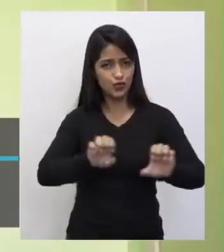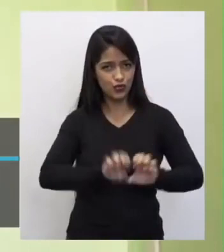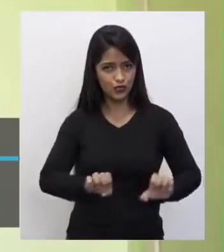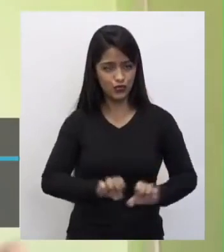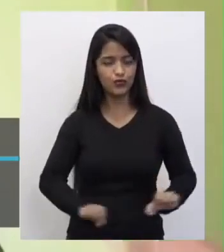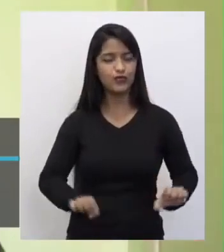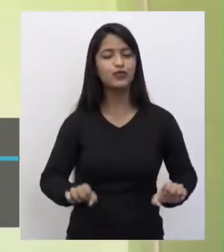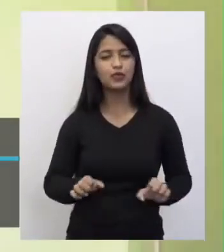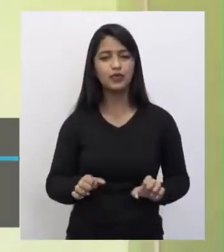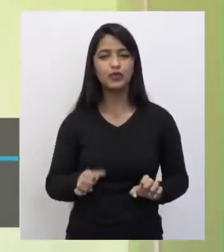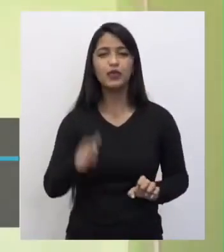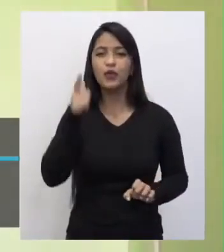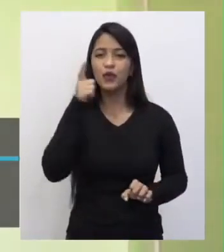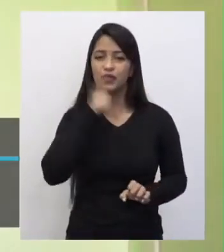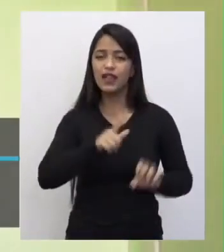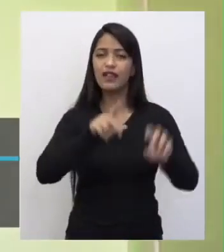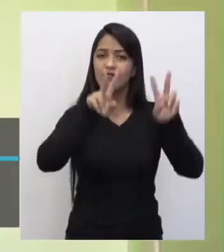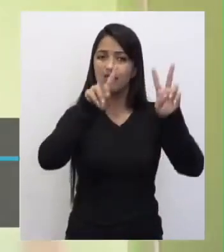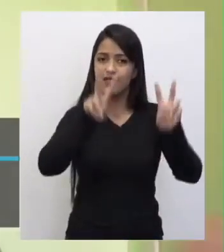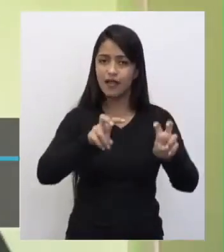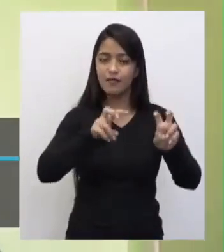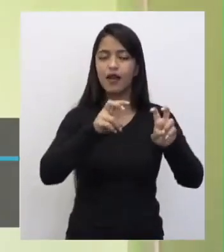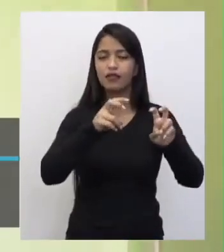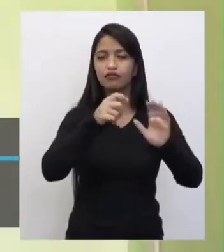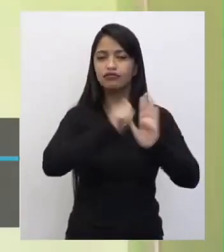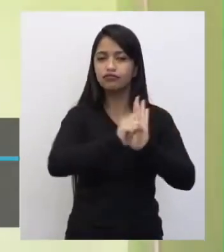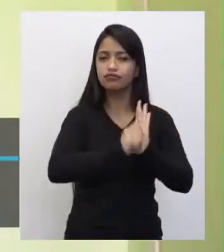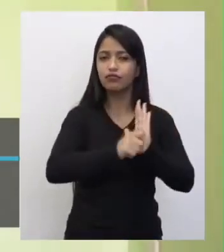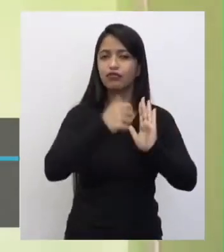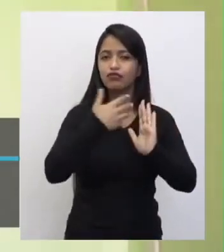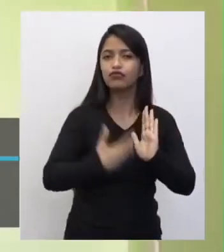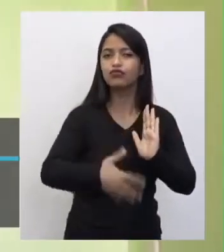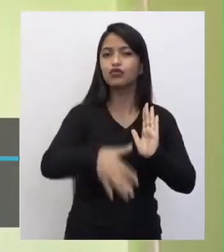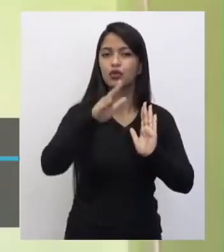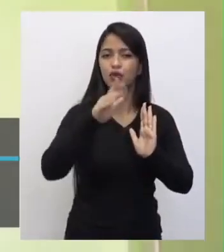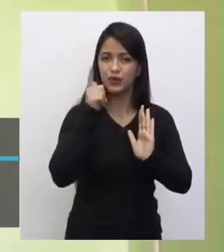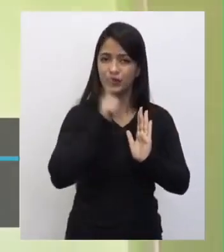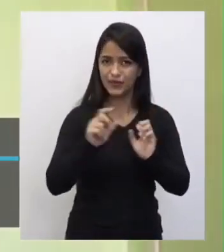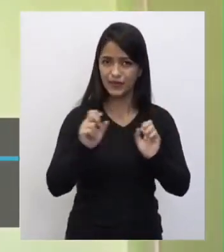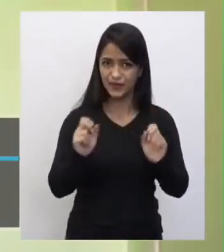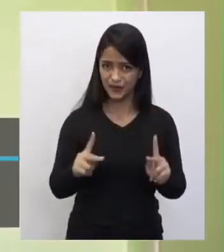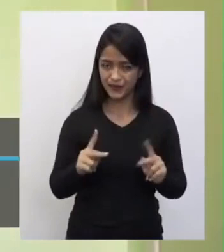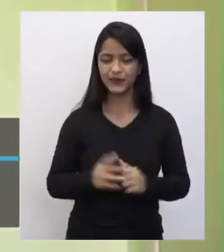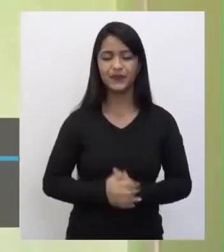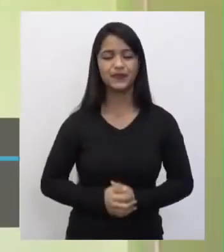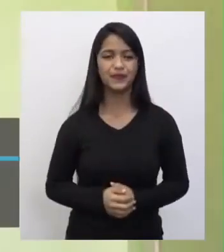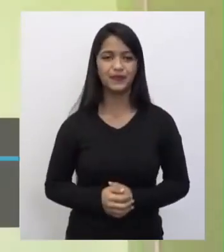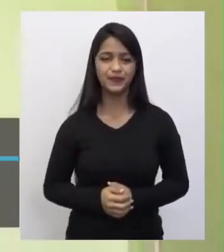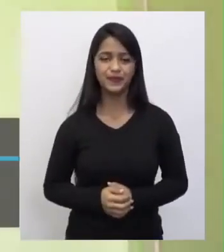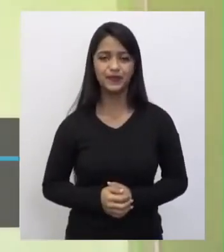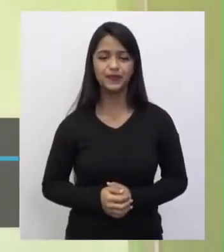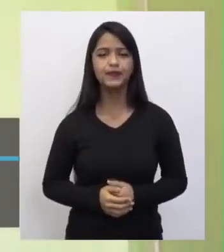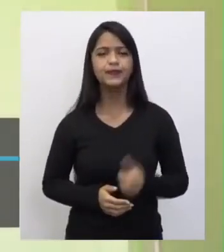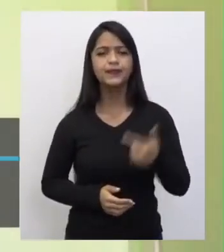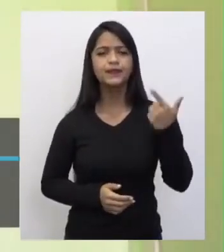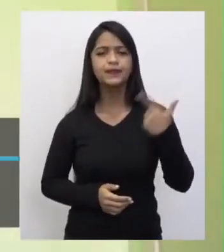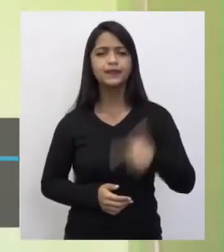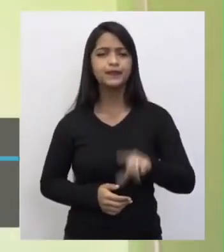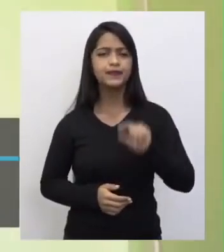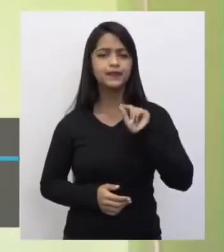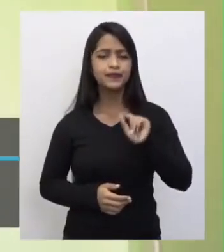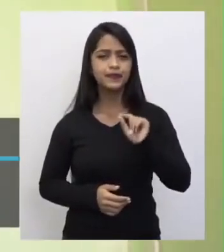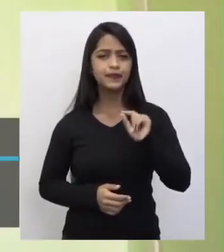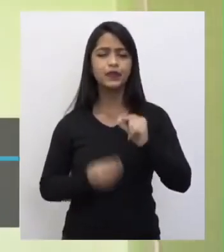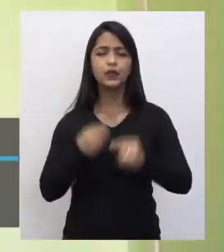levar à progressão temática, ao avanço daquele tema, ok? E uma forma de